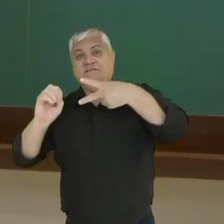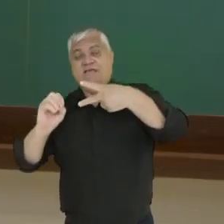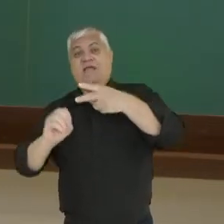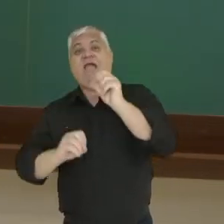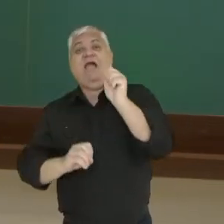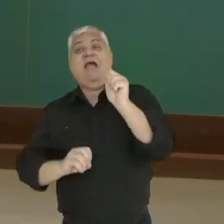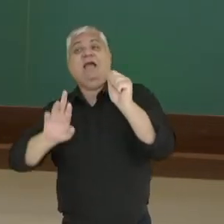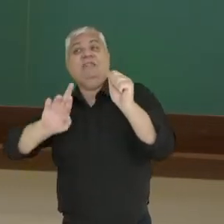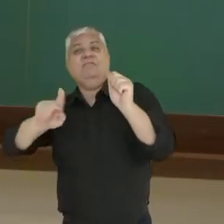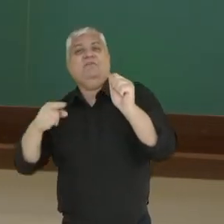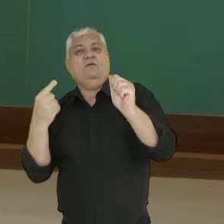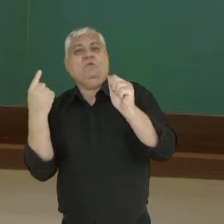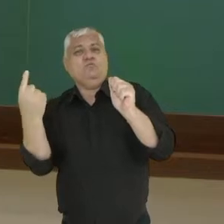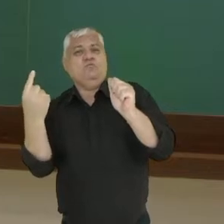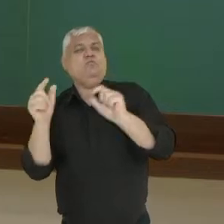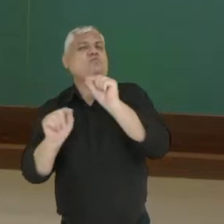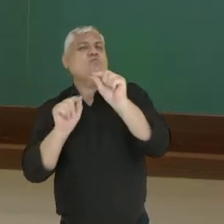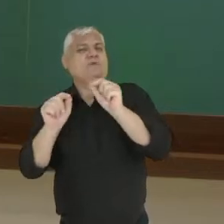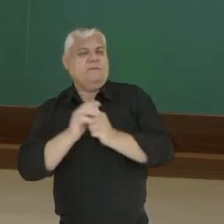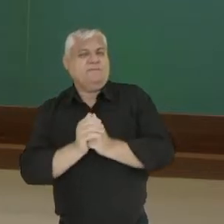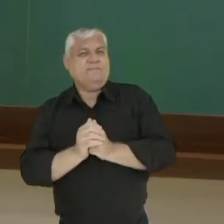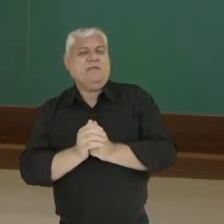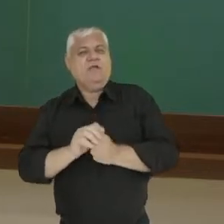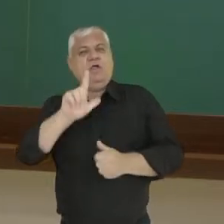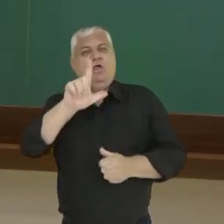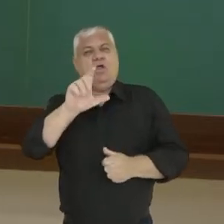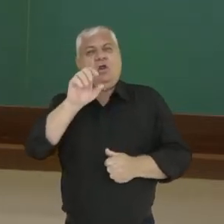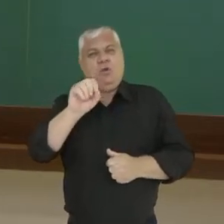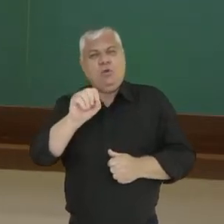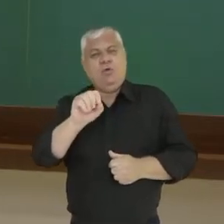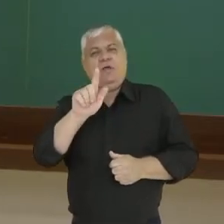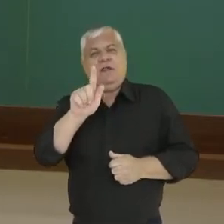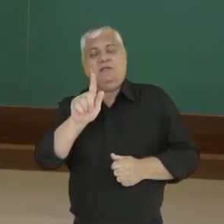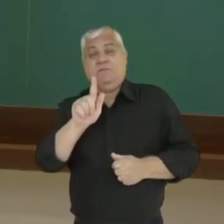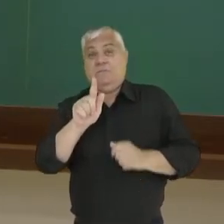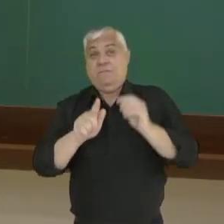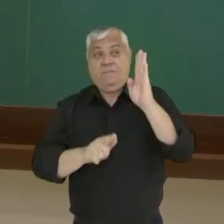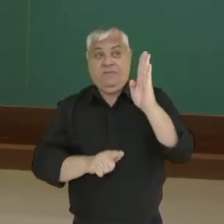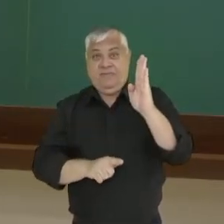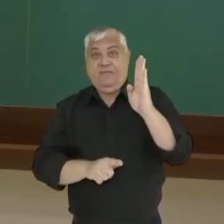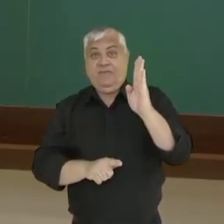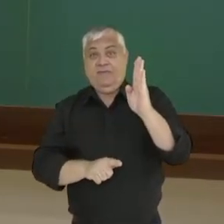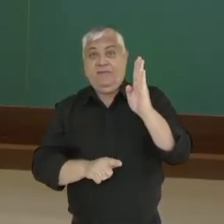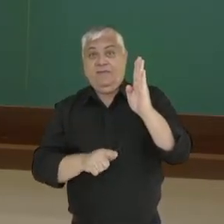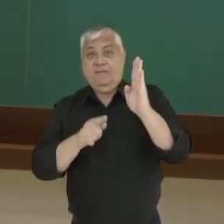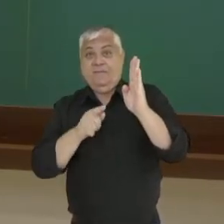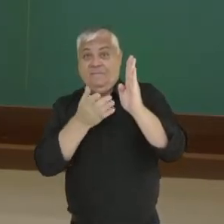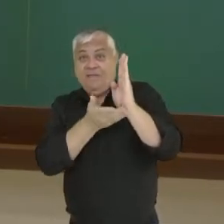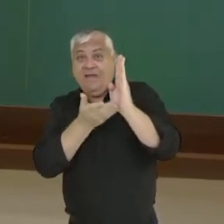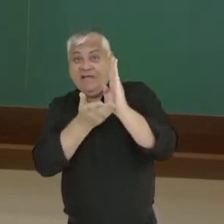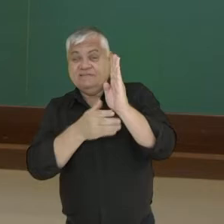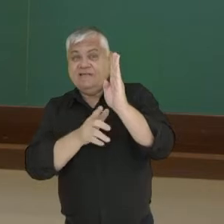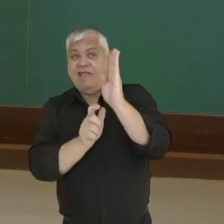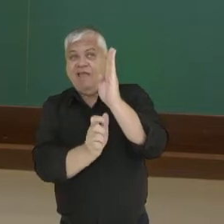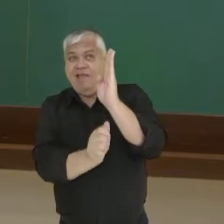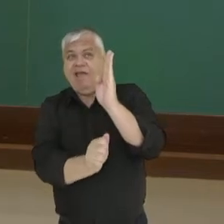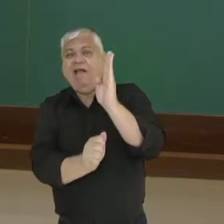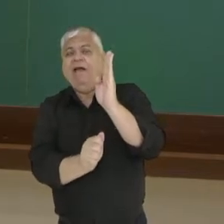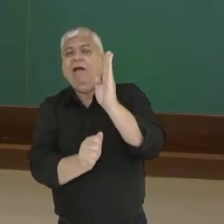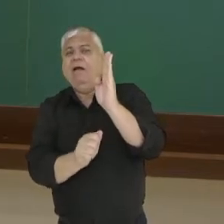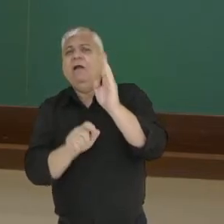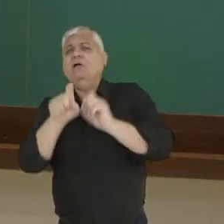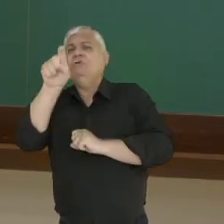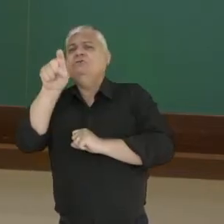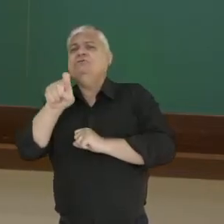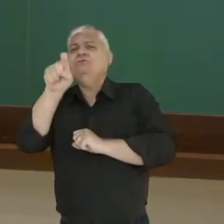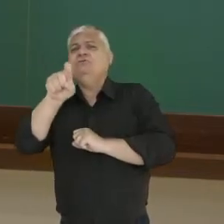1, define-se logaritmo de b na base a, o expoente, o número real x, que estará